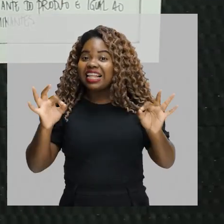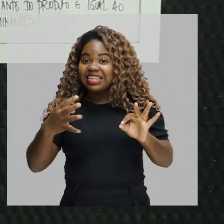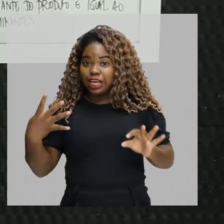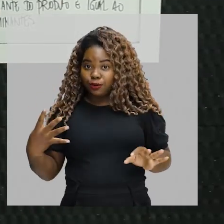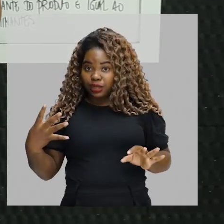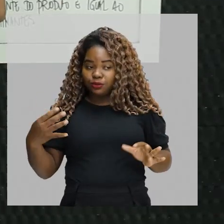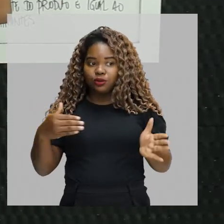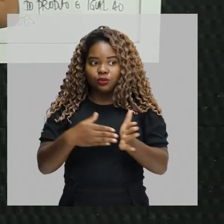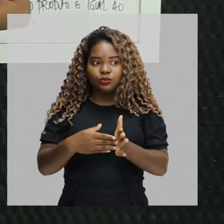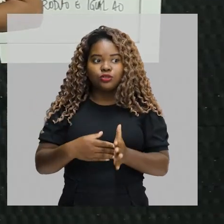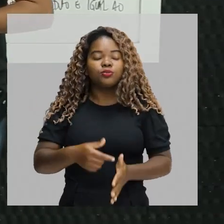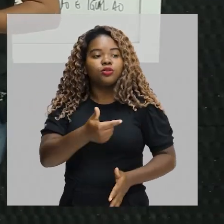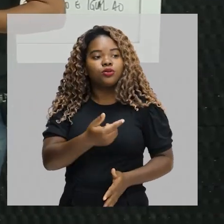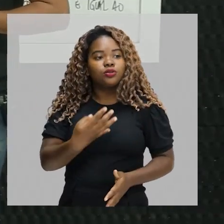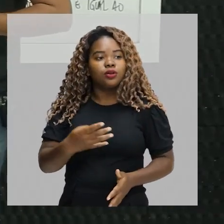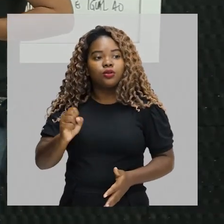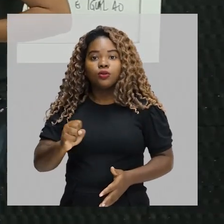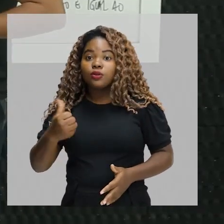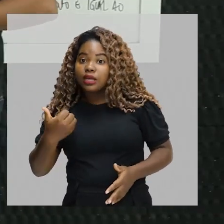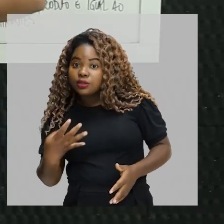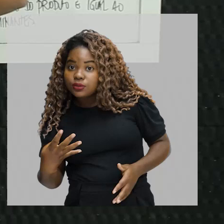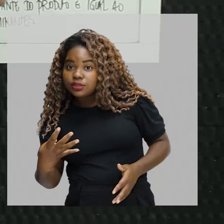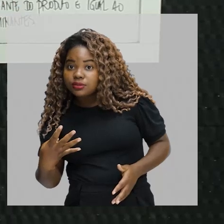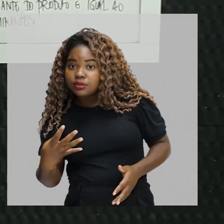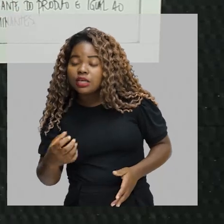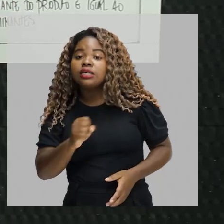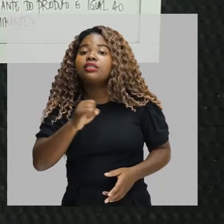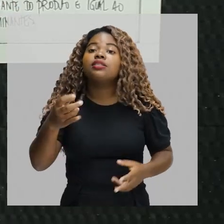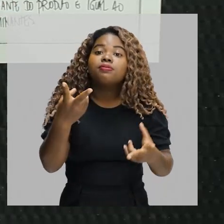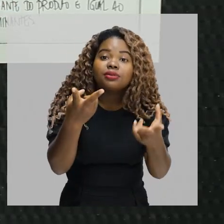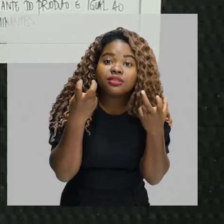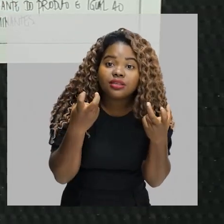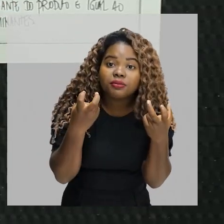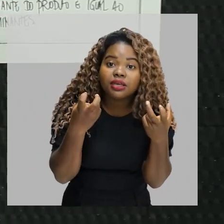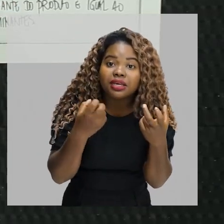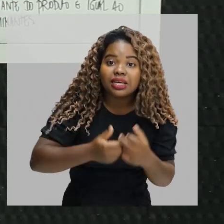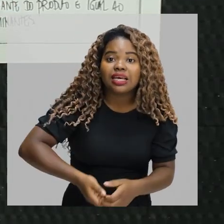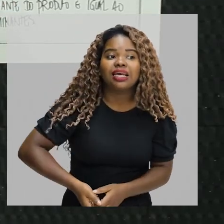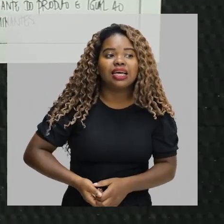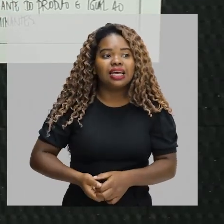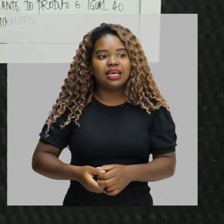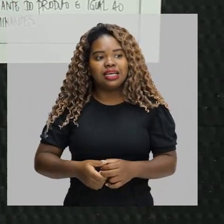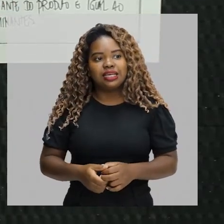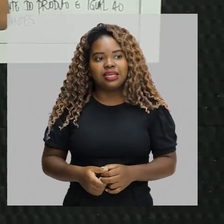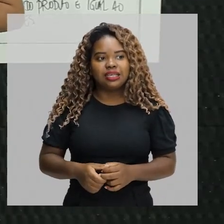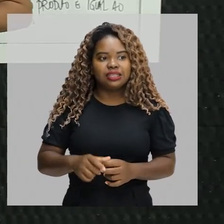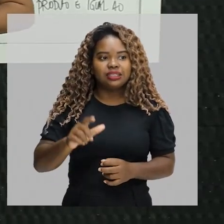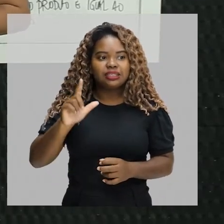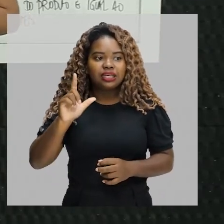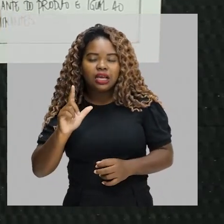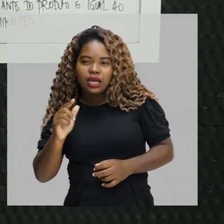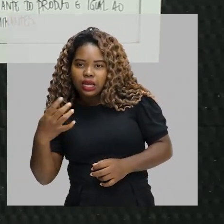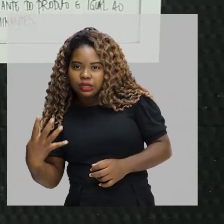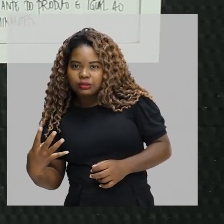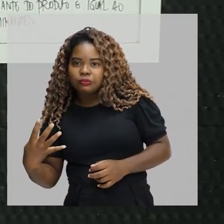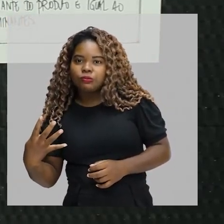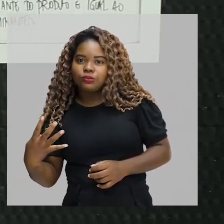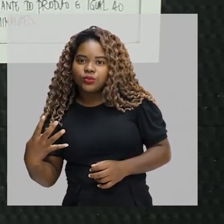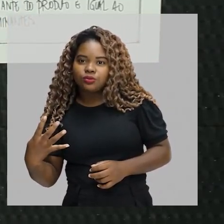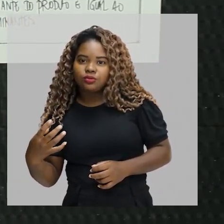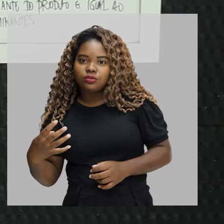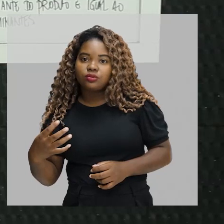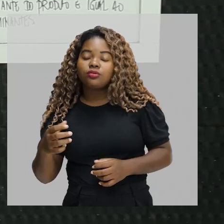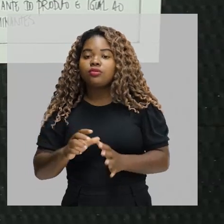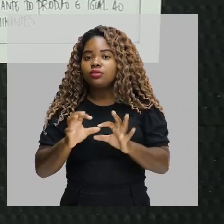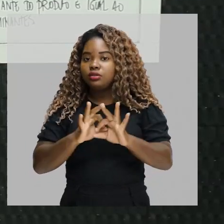4, 8 e 14. Se você perceber bem, essa linha 2 é o dobro da linha 1. Olha, veja